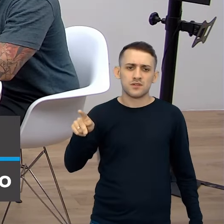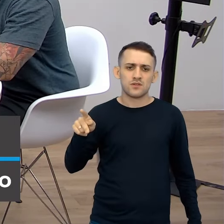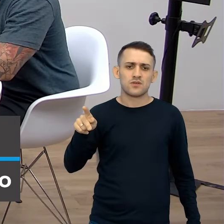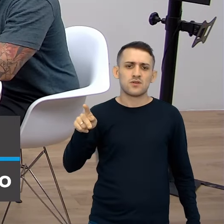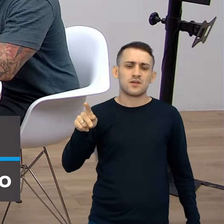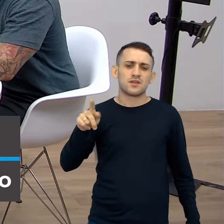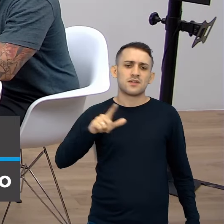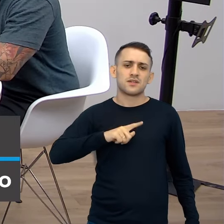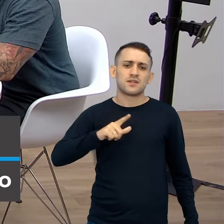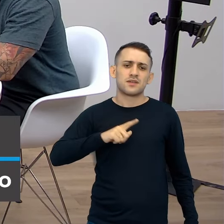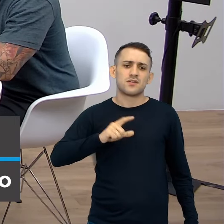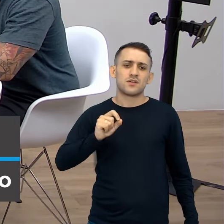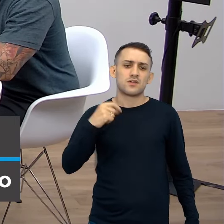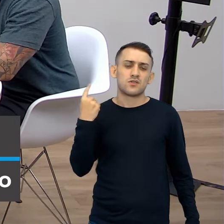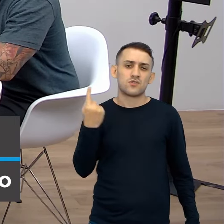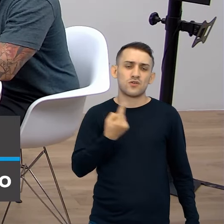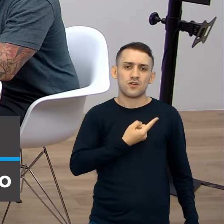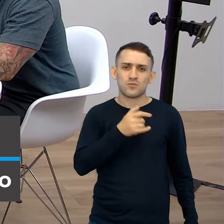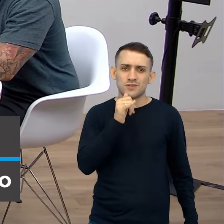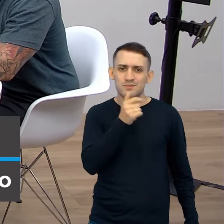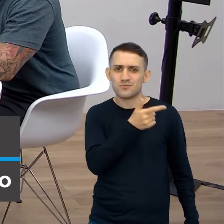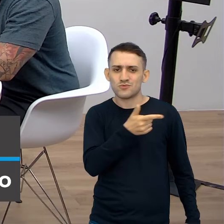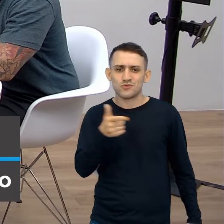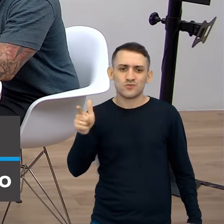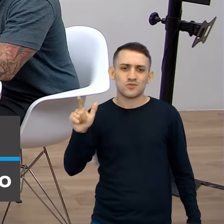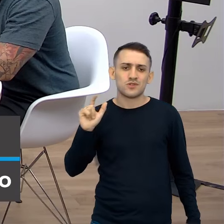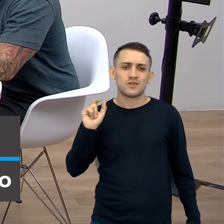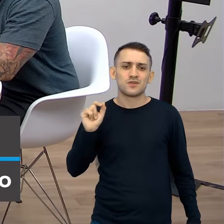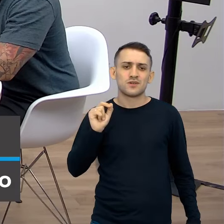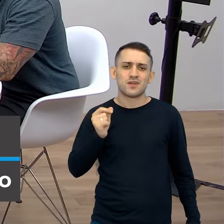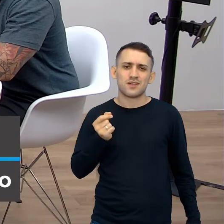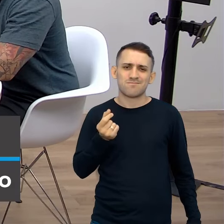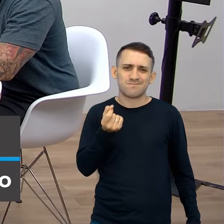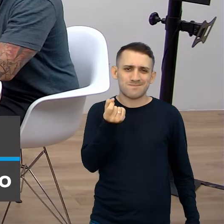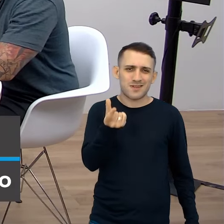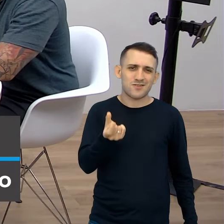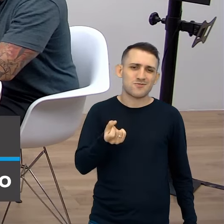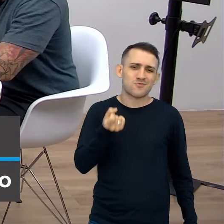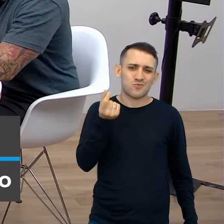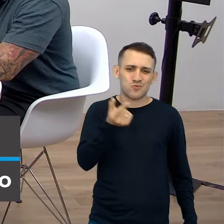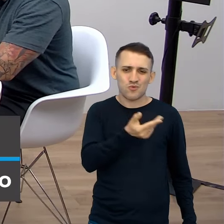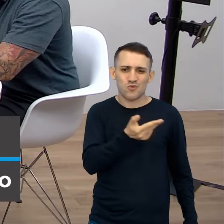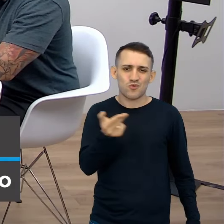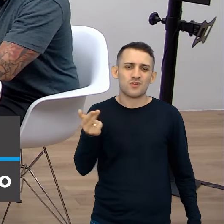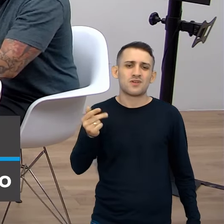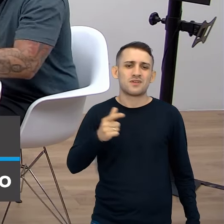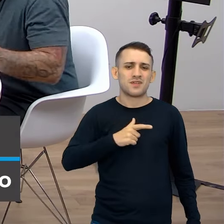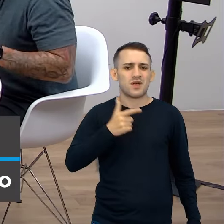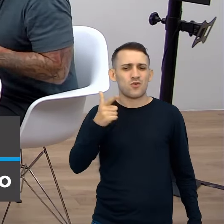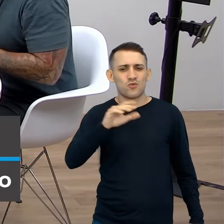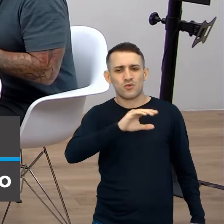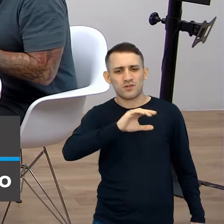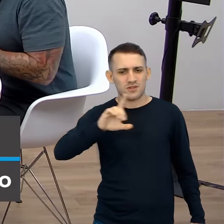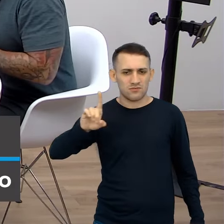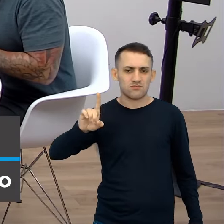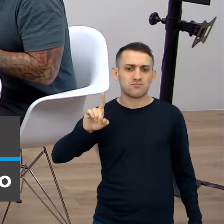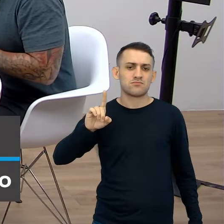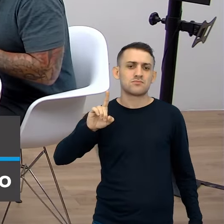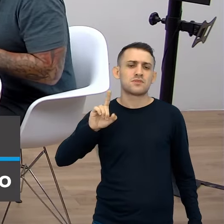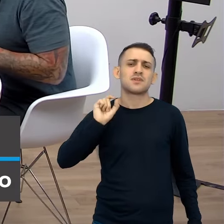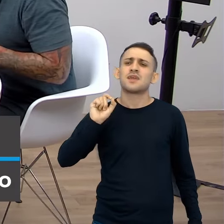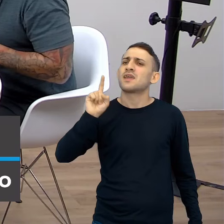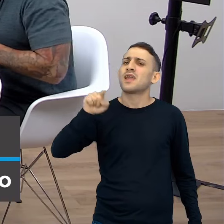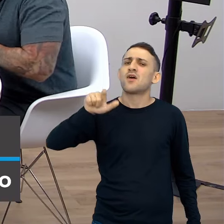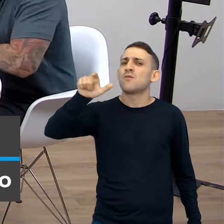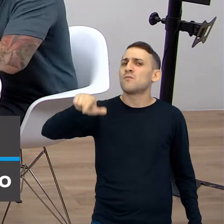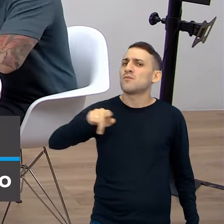Rosa falou, a gente não tem algumas coisas, são outras coordenadorias, então assim, quem é